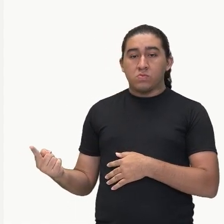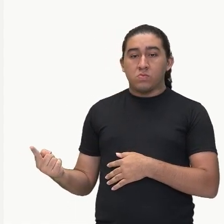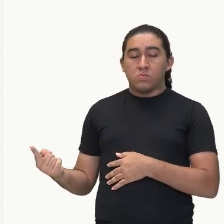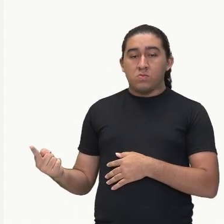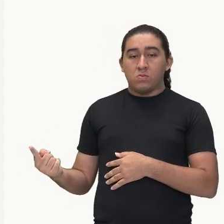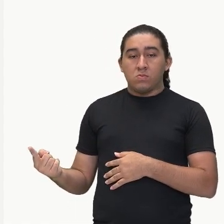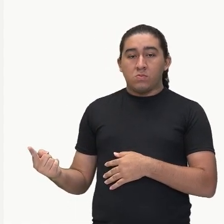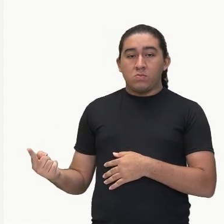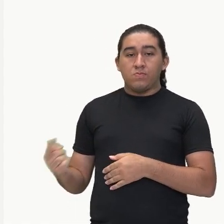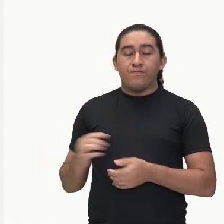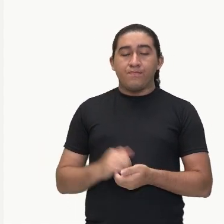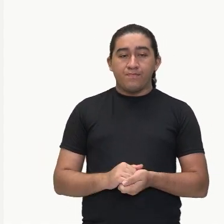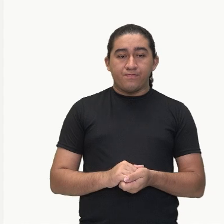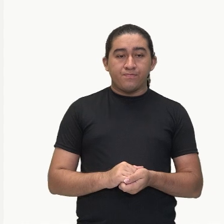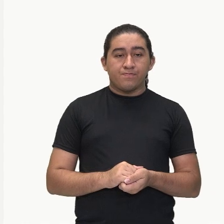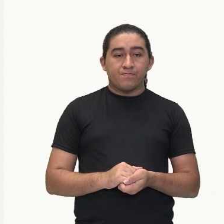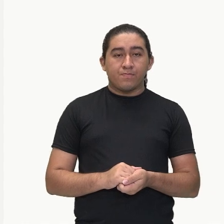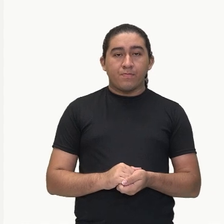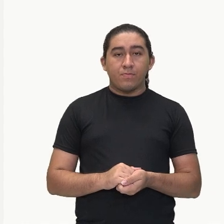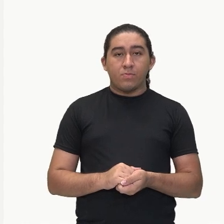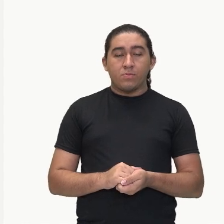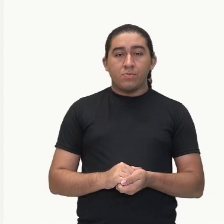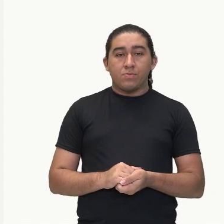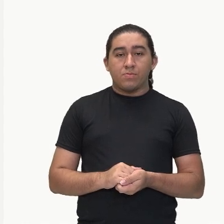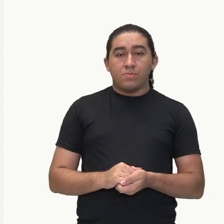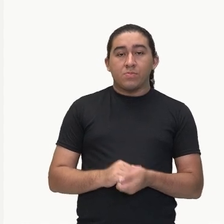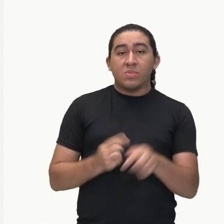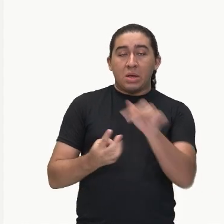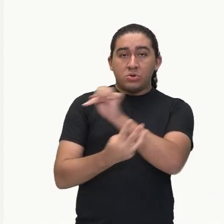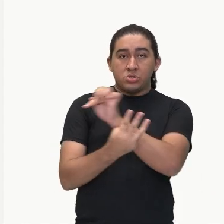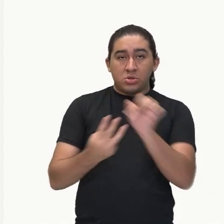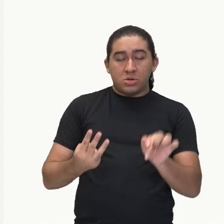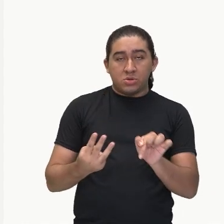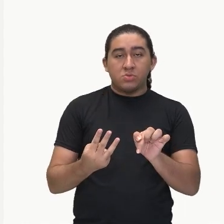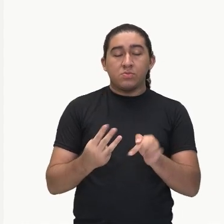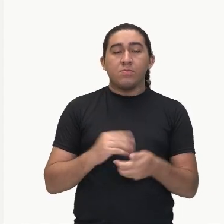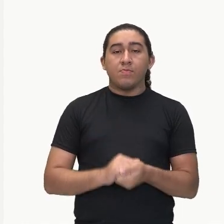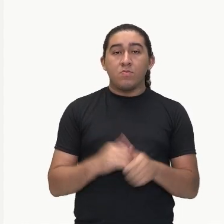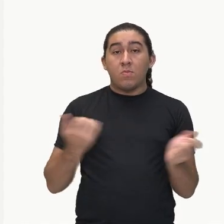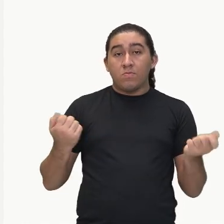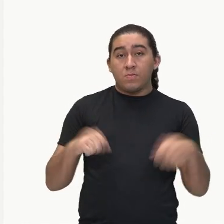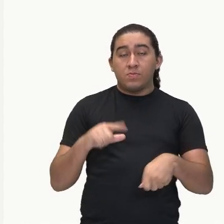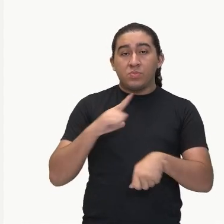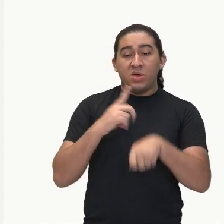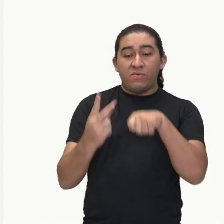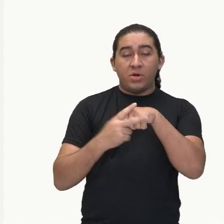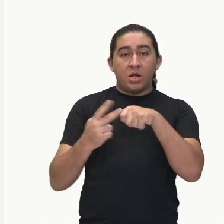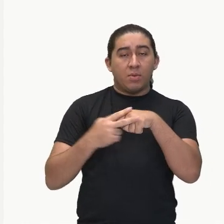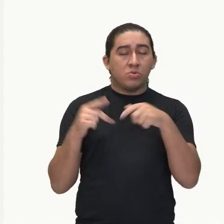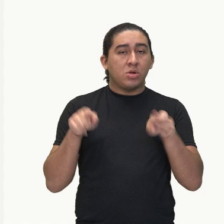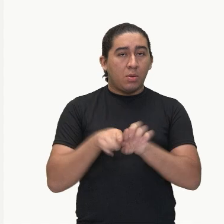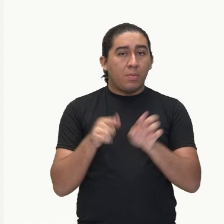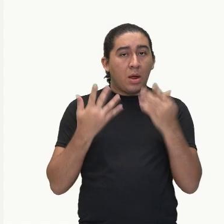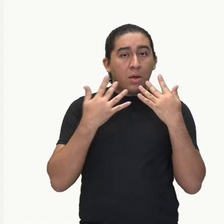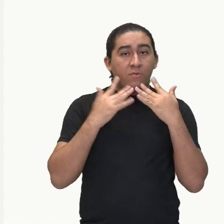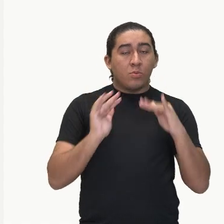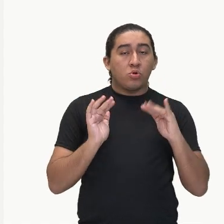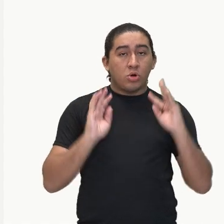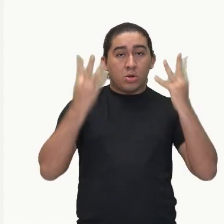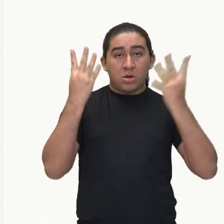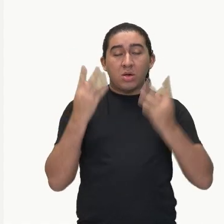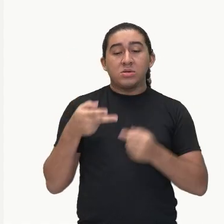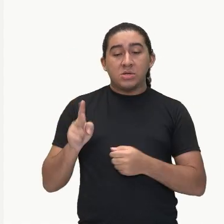existir, fazer no sentido de tempo decorrido, e verbos que manifestam os fenômenos naturais, sempre